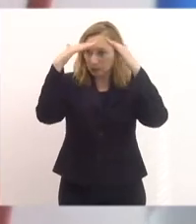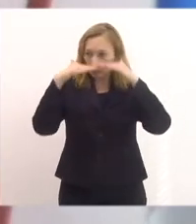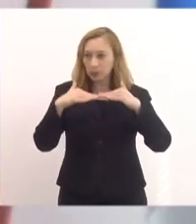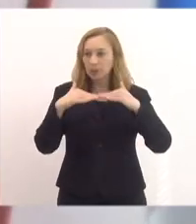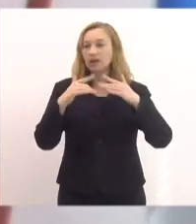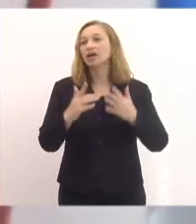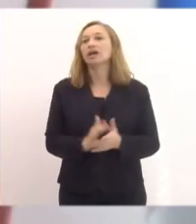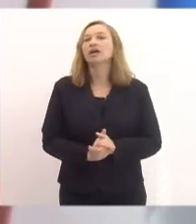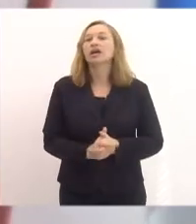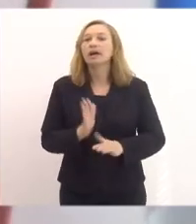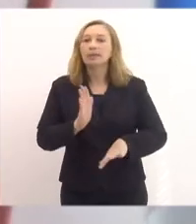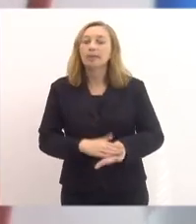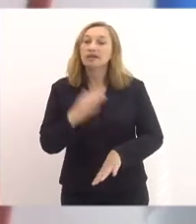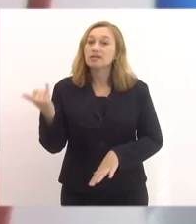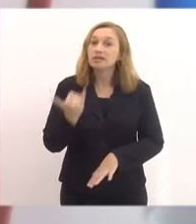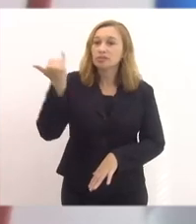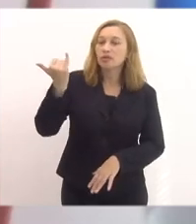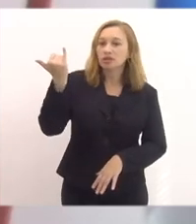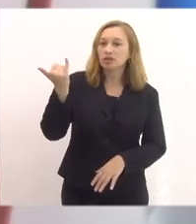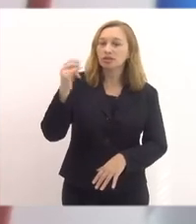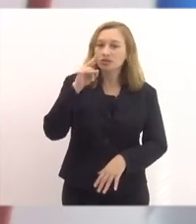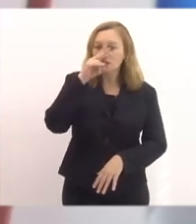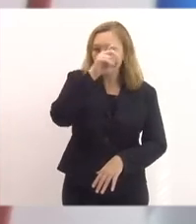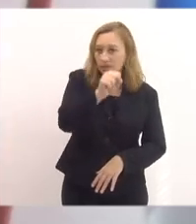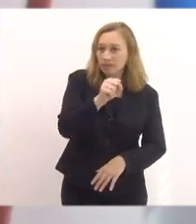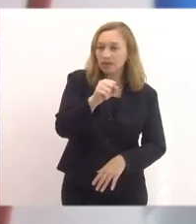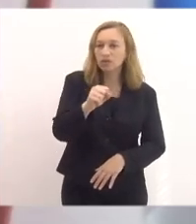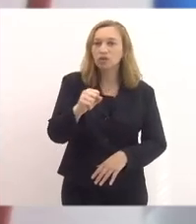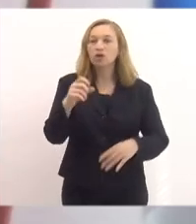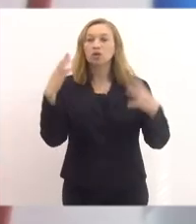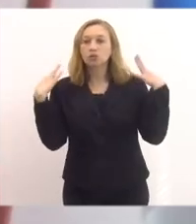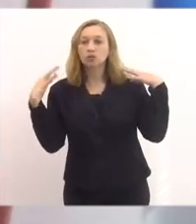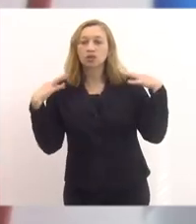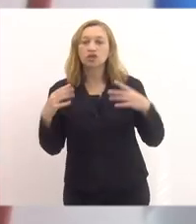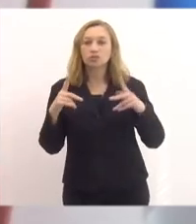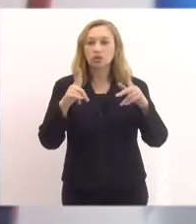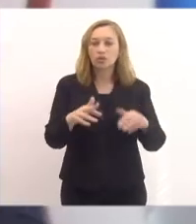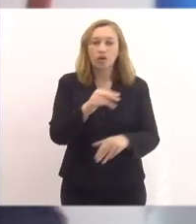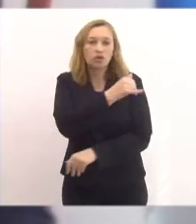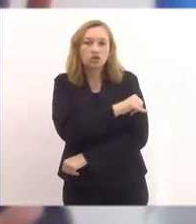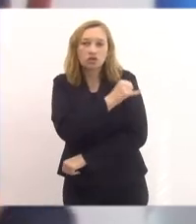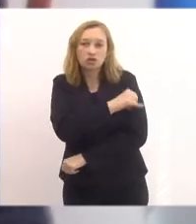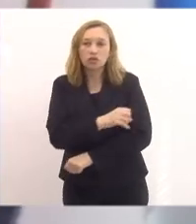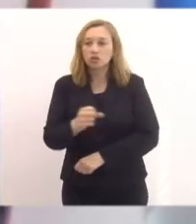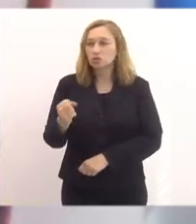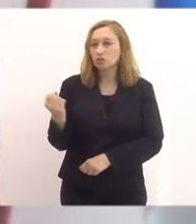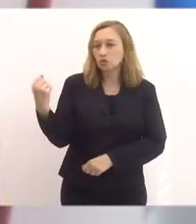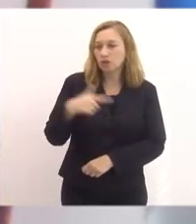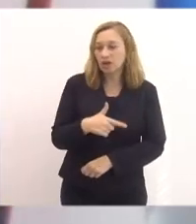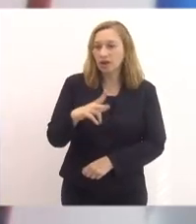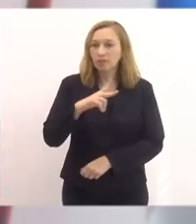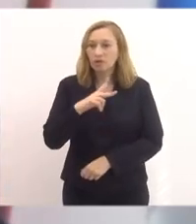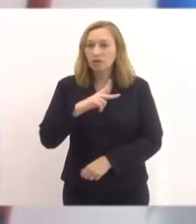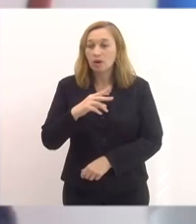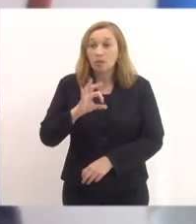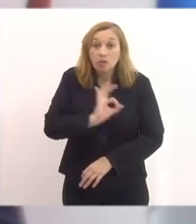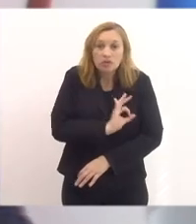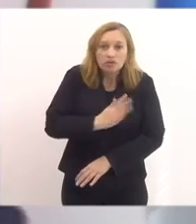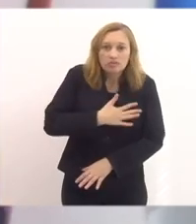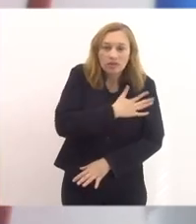importante para o fortalecimento do turismo numa cidade litorânea como o Rio de Janeiro do que a própria Polícia Militar.